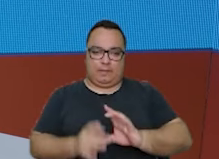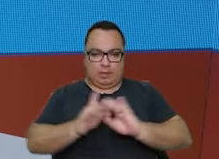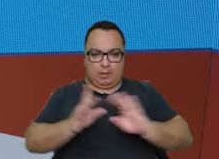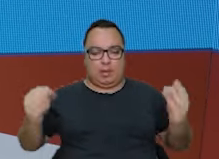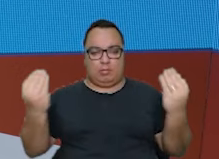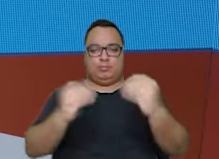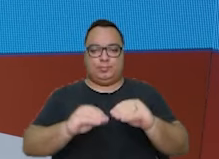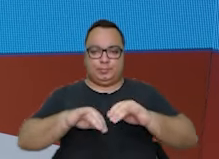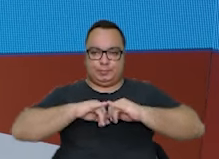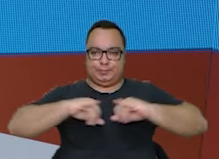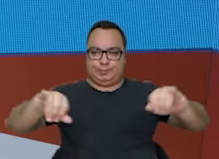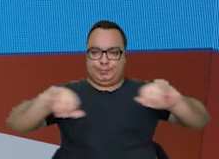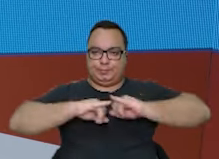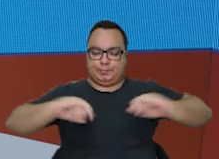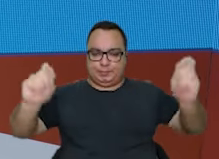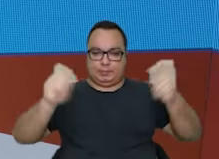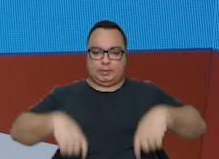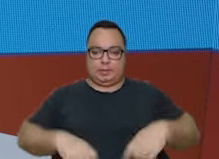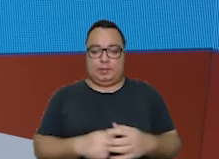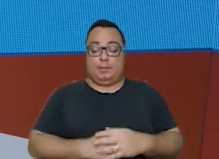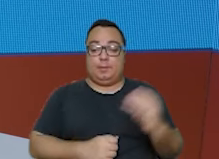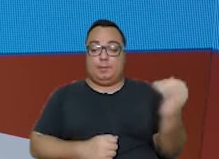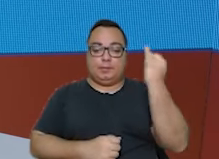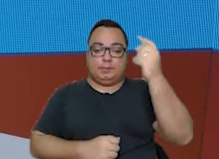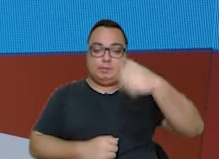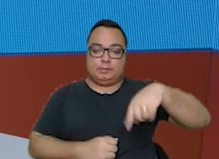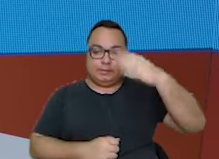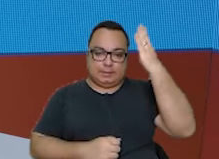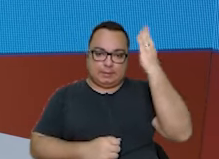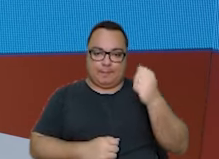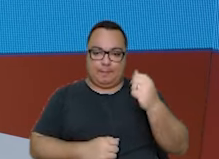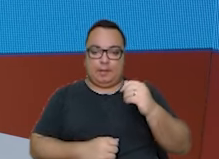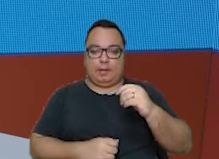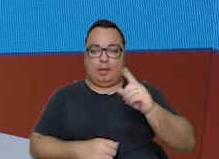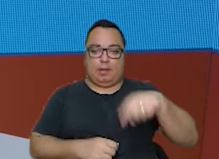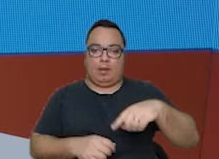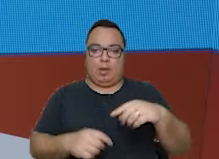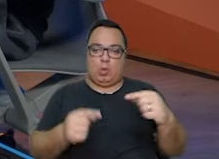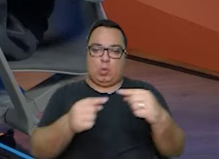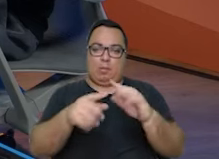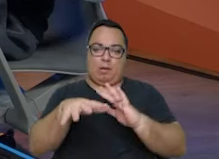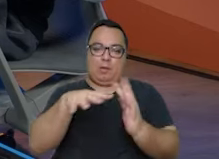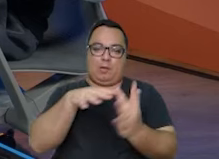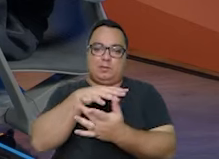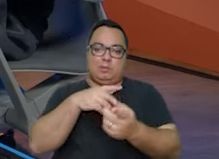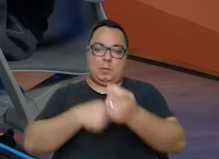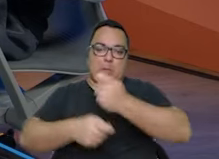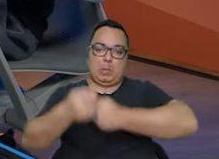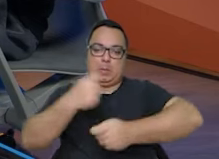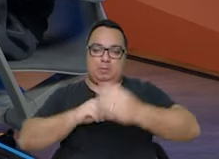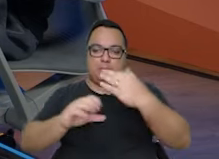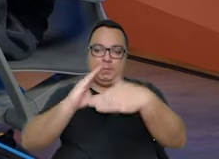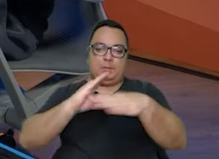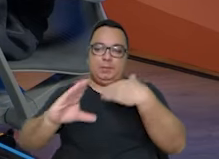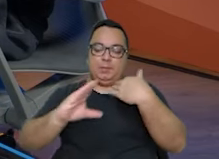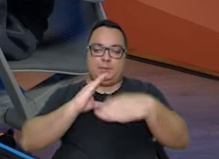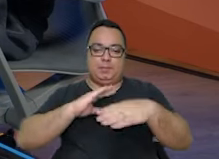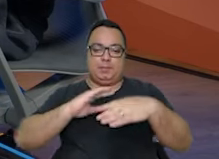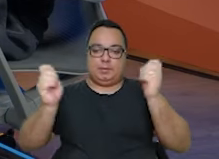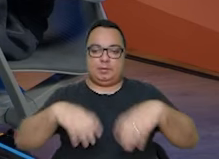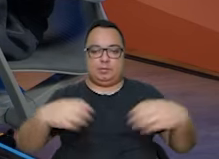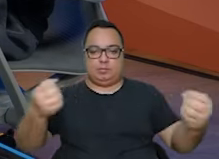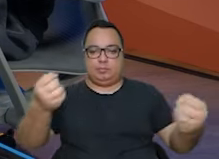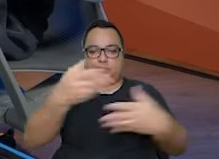dentro do e é importante entender que o Google meu negócio também é uma rede social Google Maps porque ali você atualiza